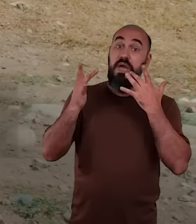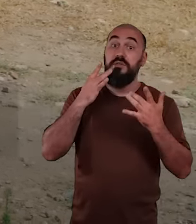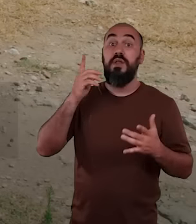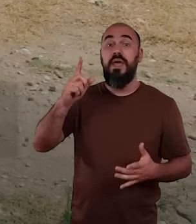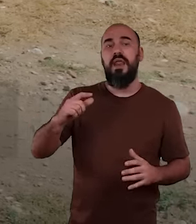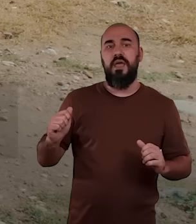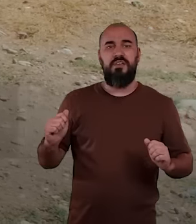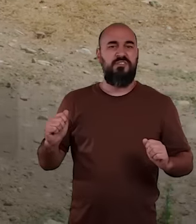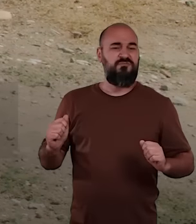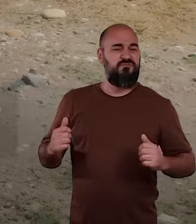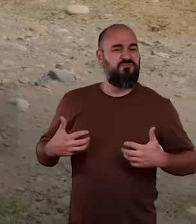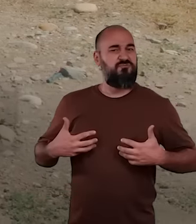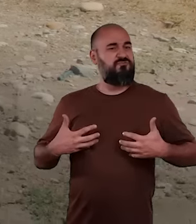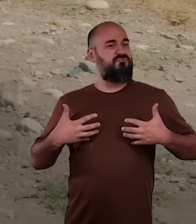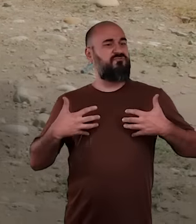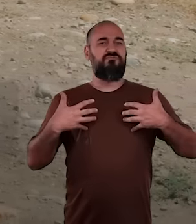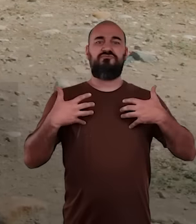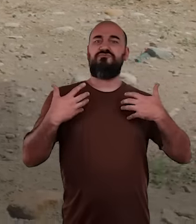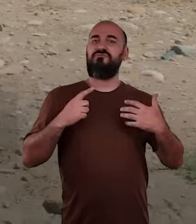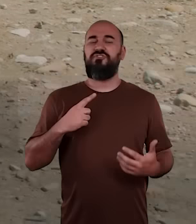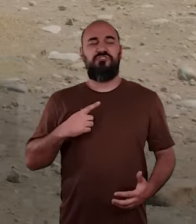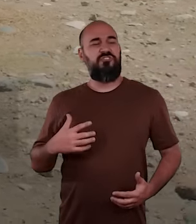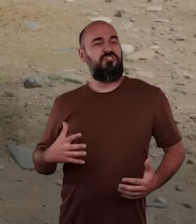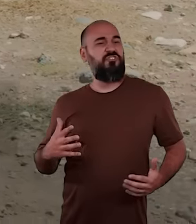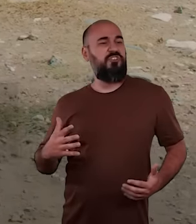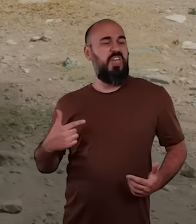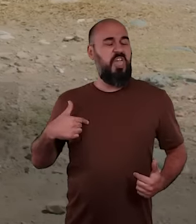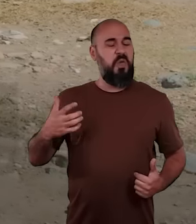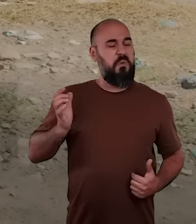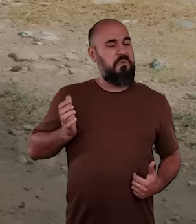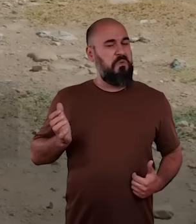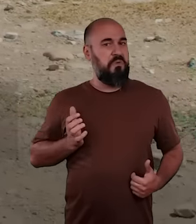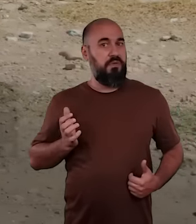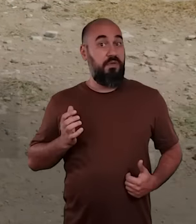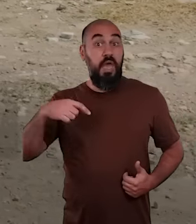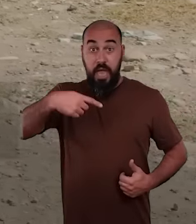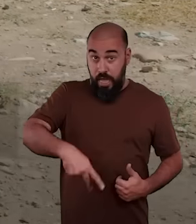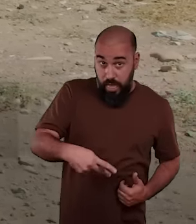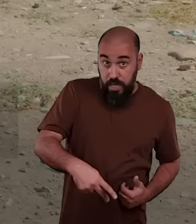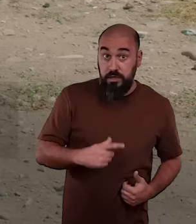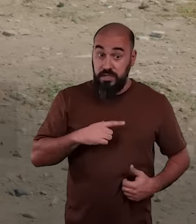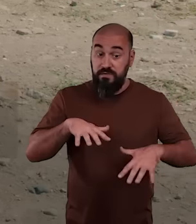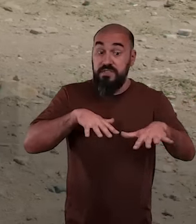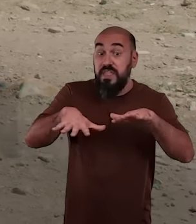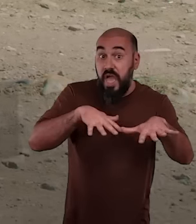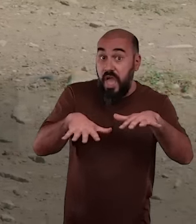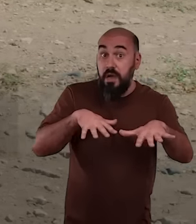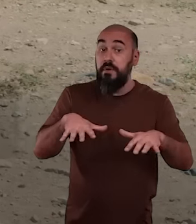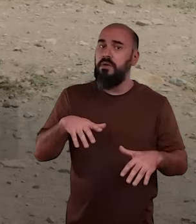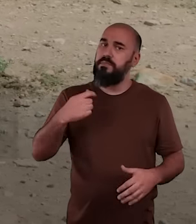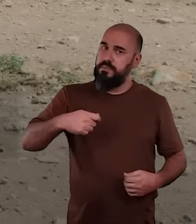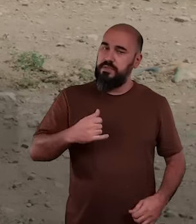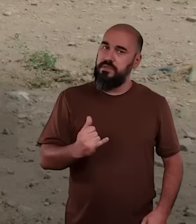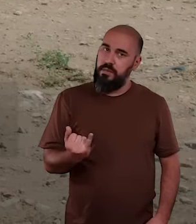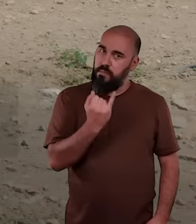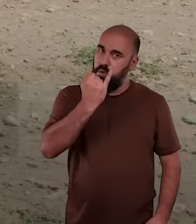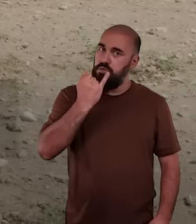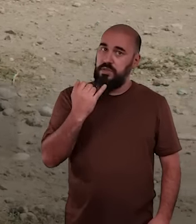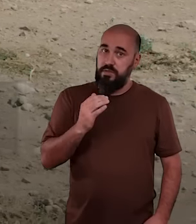símbolo da glória que o povo tinha. E houve vários terremotos aqui em Laodiceia. Esse é um detalhe importante de ser